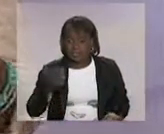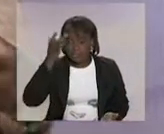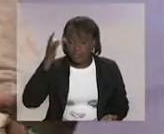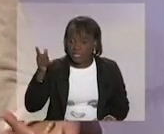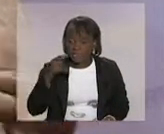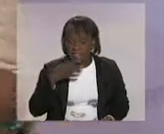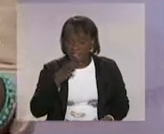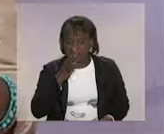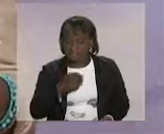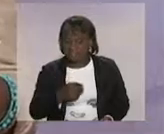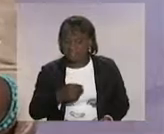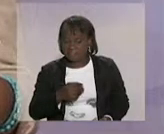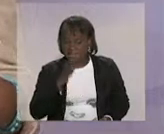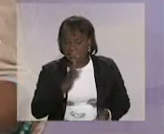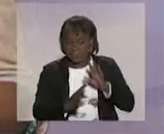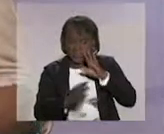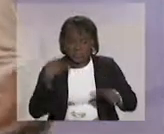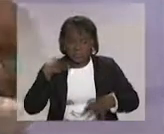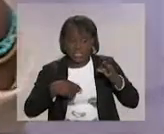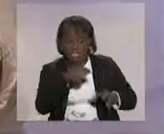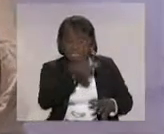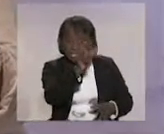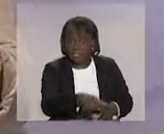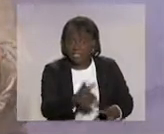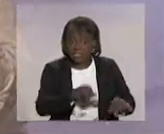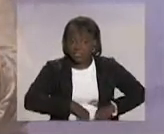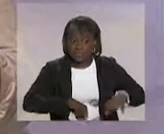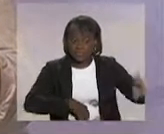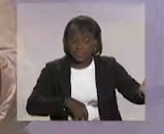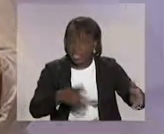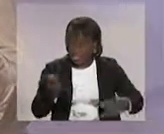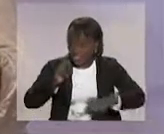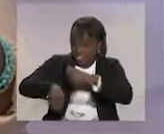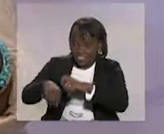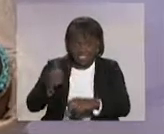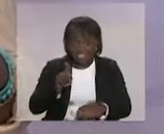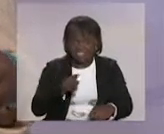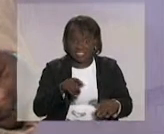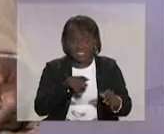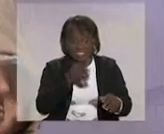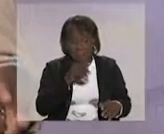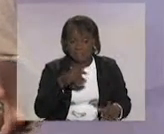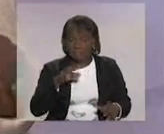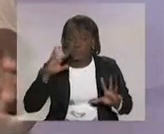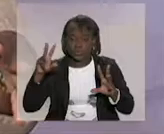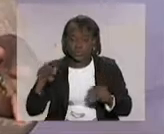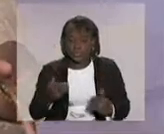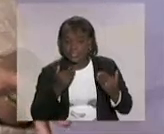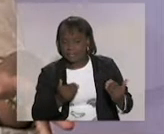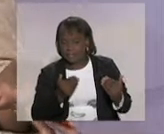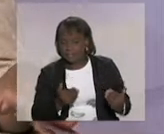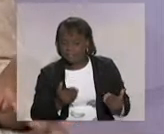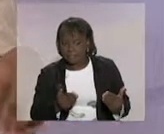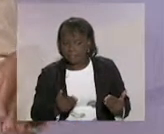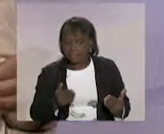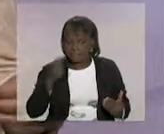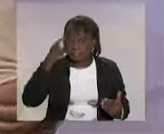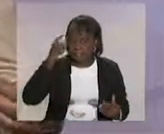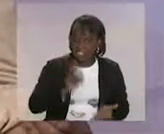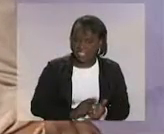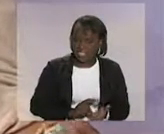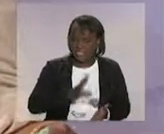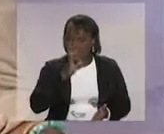ser julgada por aquilo que ela foi vítima, não foi ela que cometeu, mas mesmo assim há toda uma desconfiança se